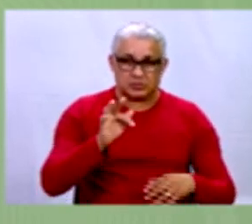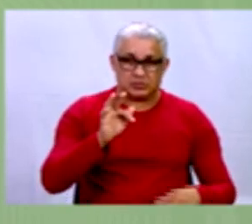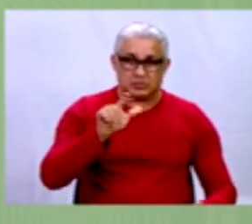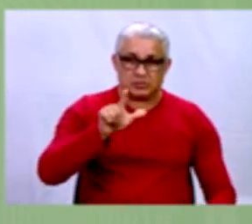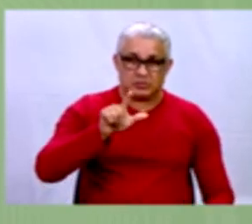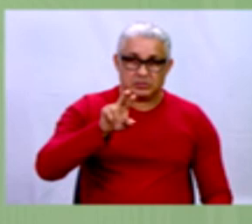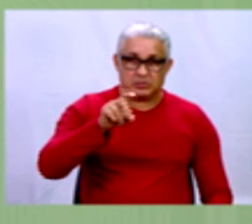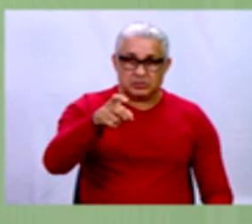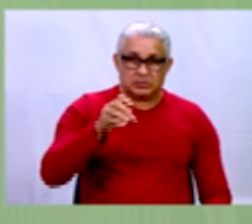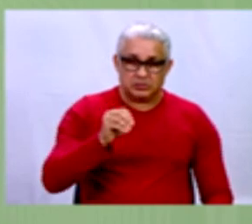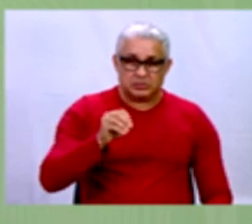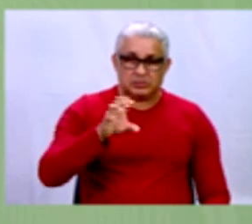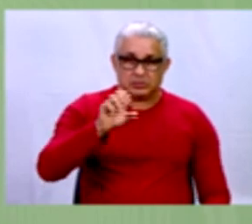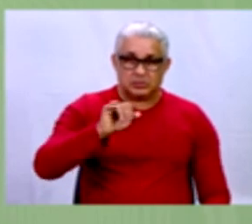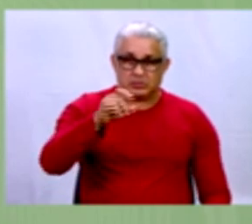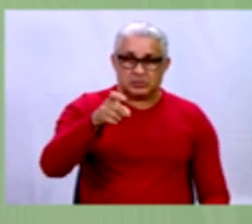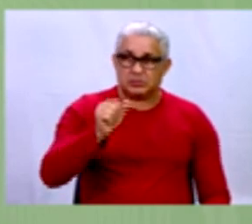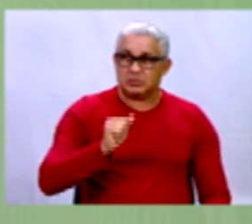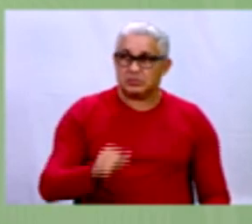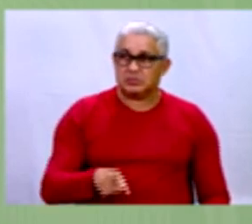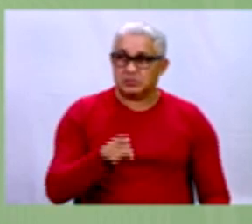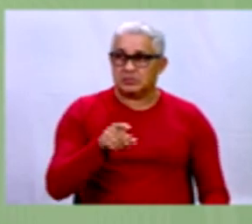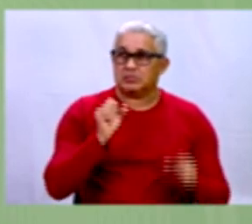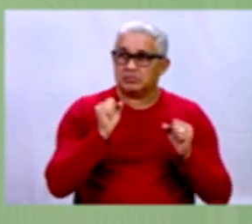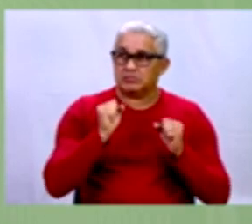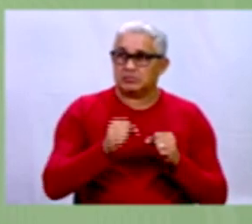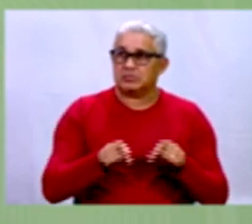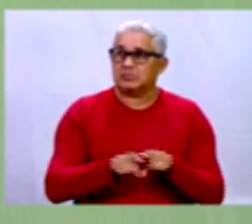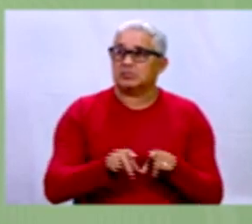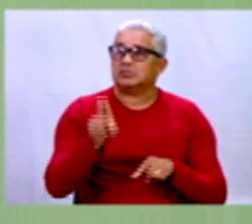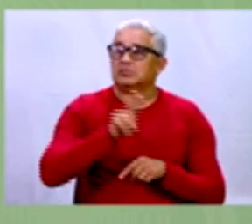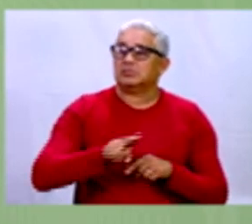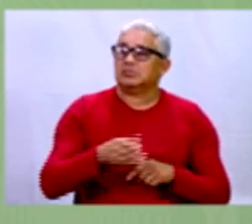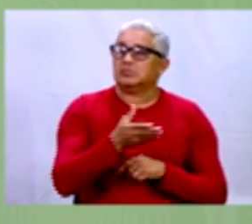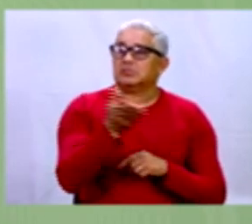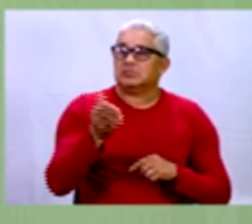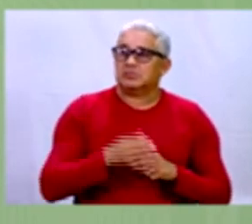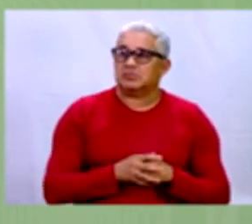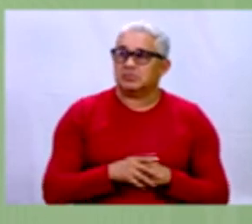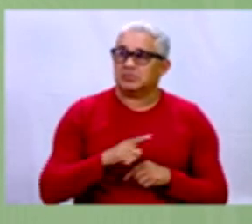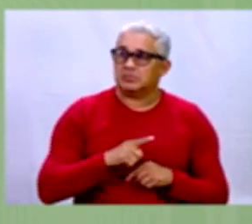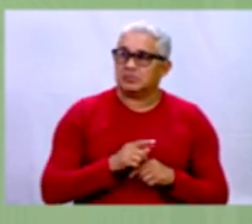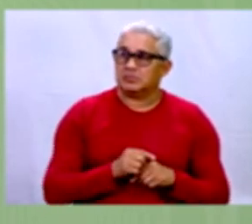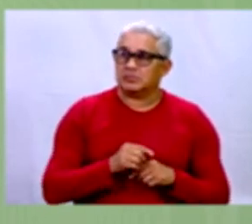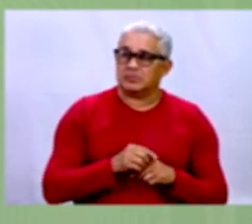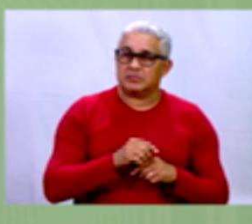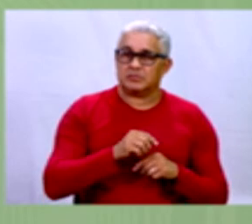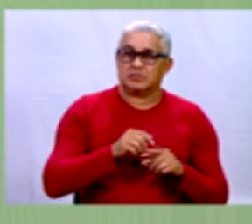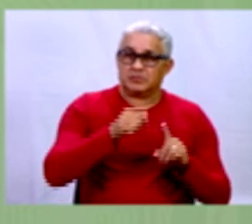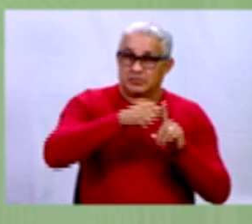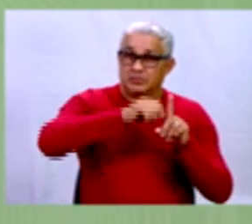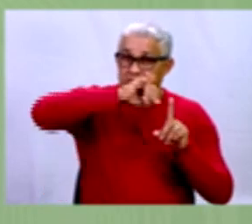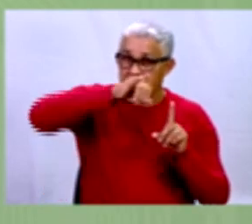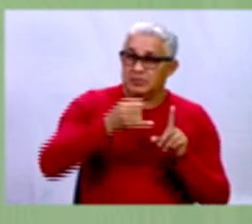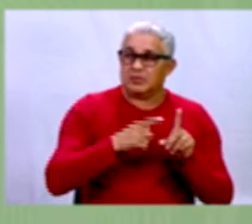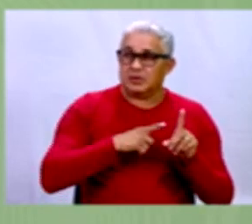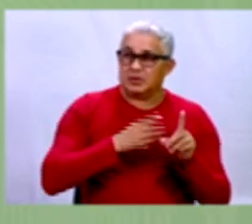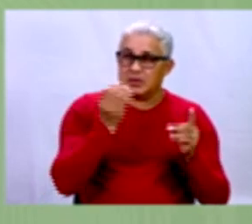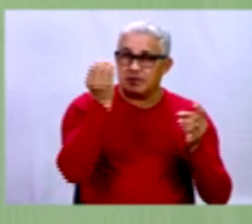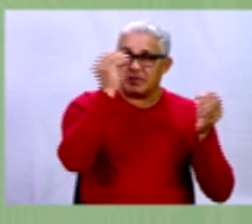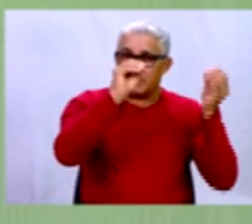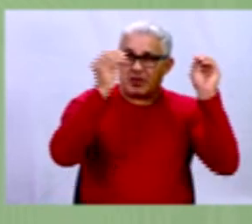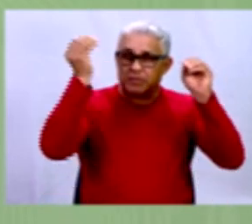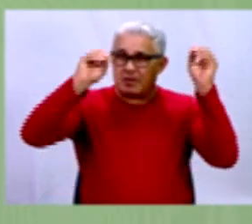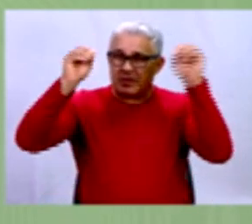esse exemplo porque esse aqui vocês podem usar para vocês, tá? Mas aqui a gente tem janeiro. A gente vai colocar todas